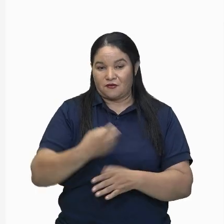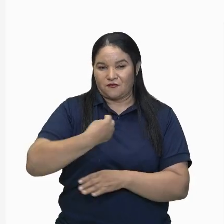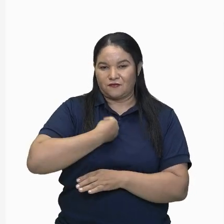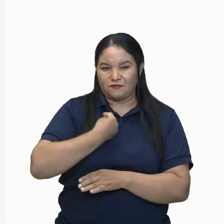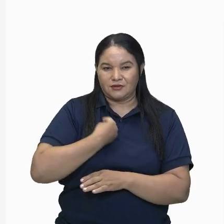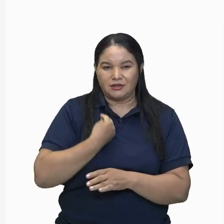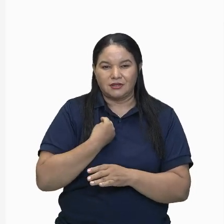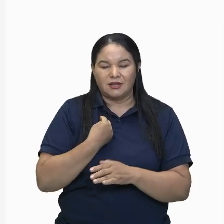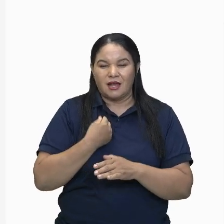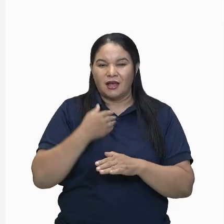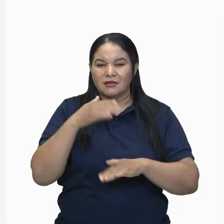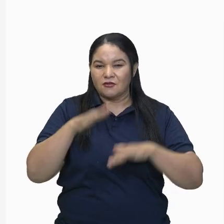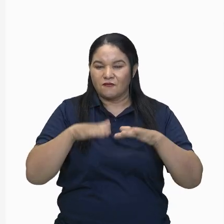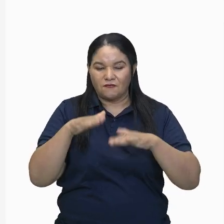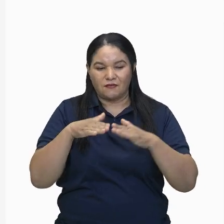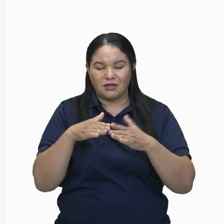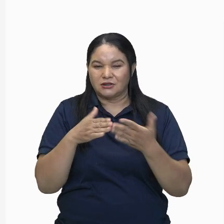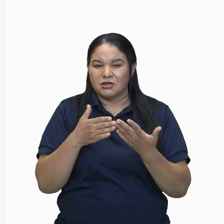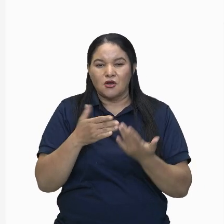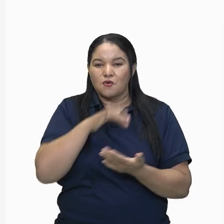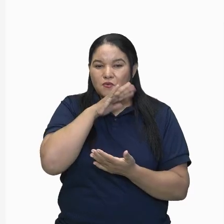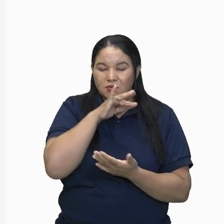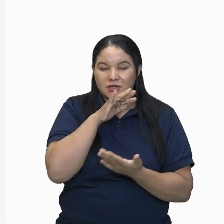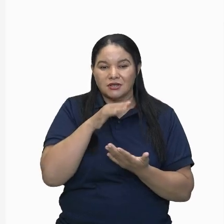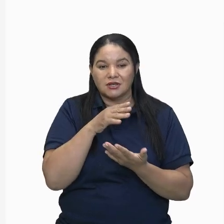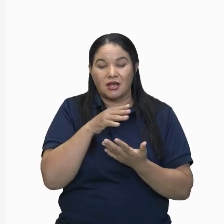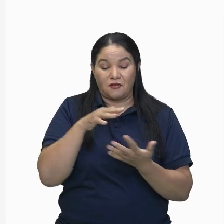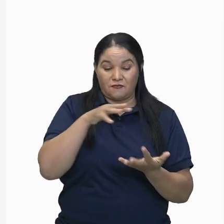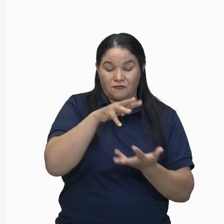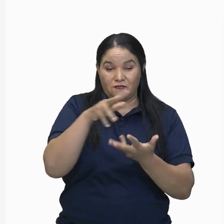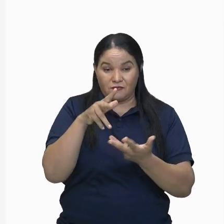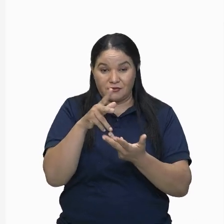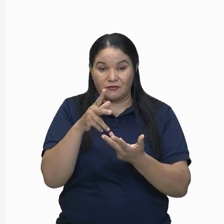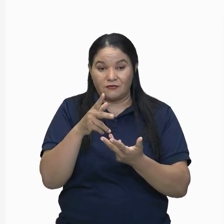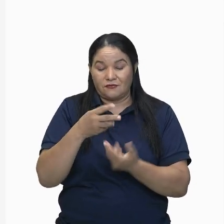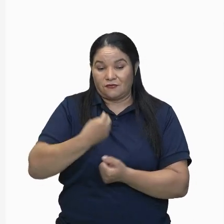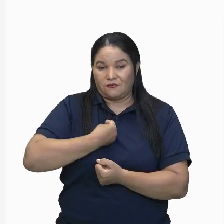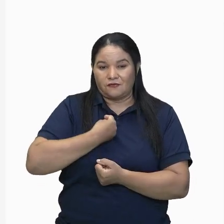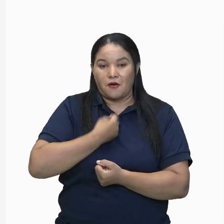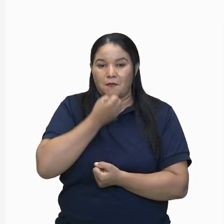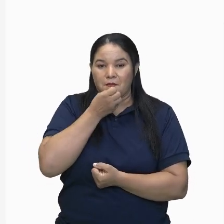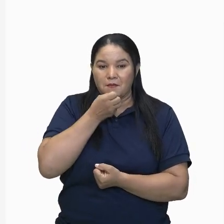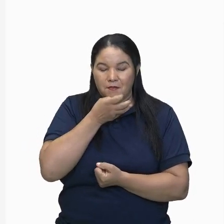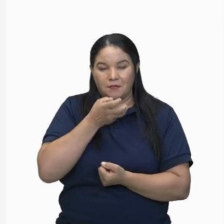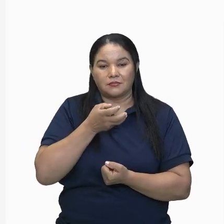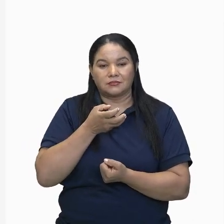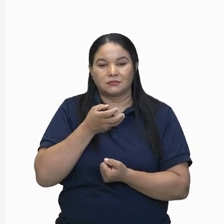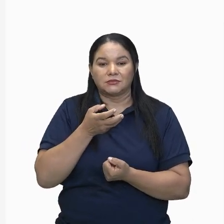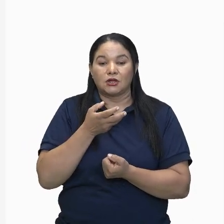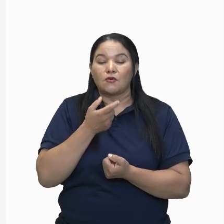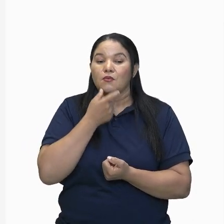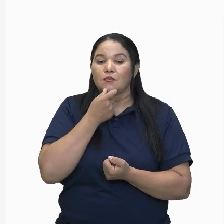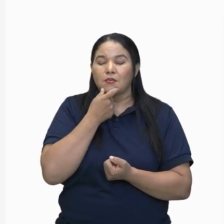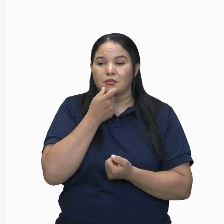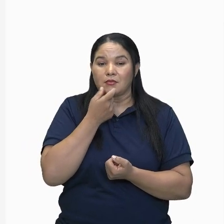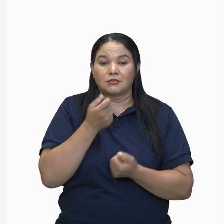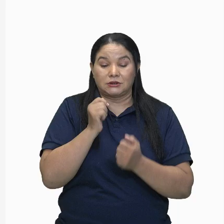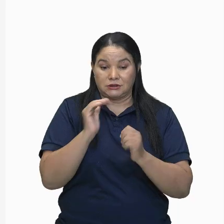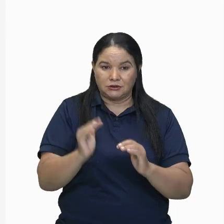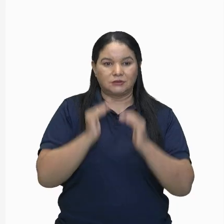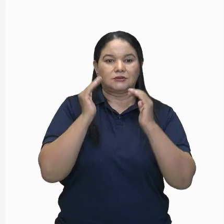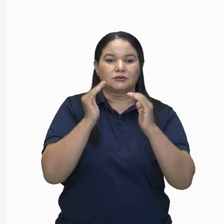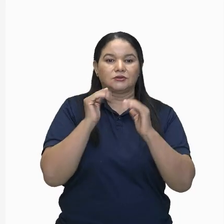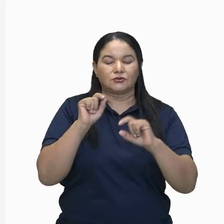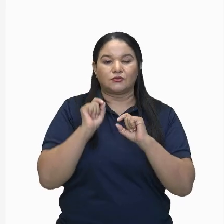e abraçando os valores da terra. Então, o super-homem de Nietzsche é aquele que inventa a si